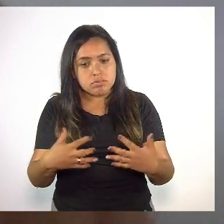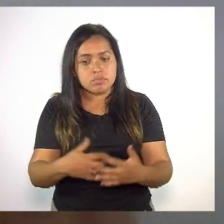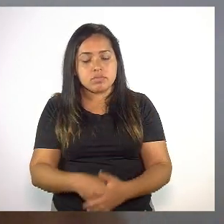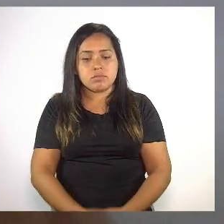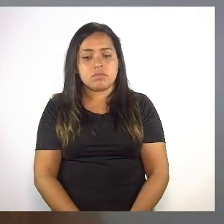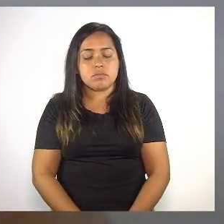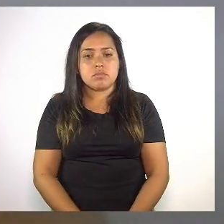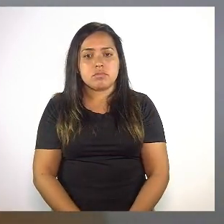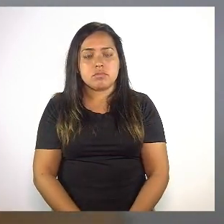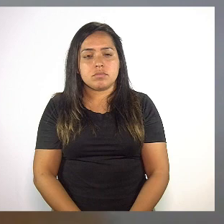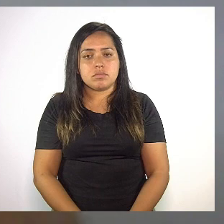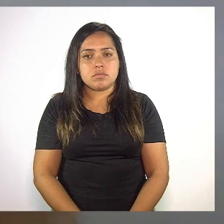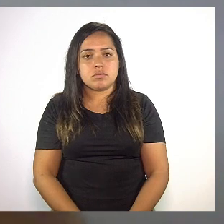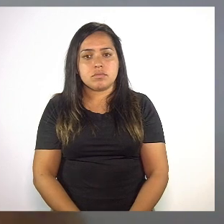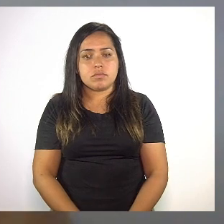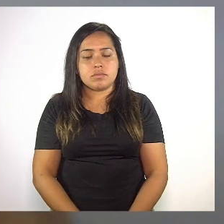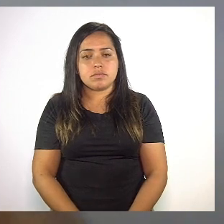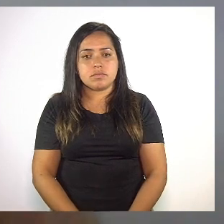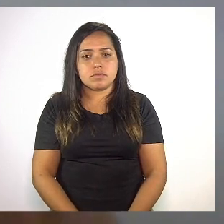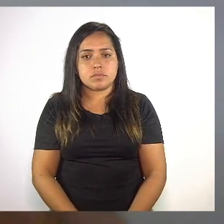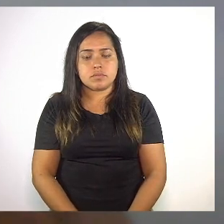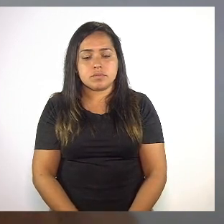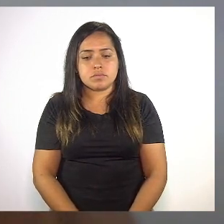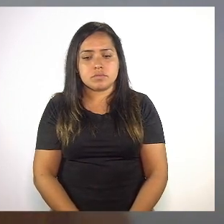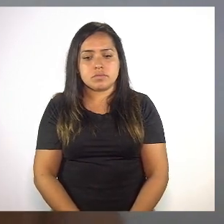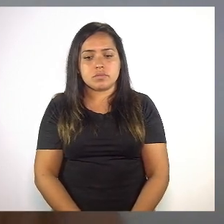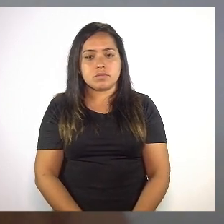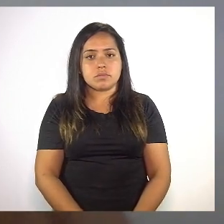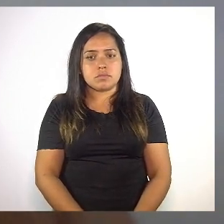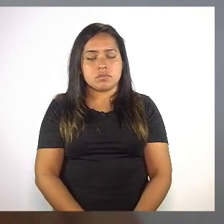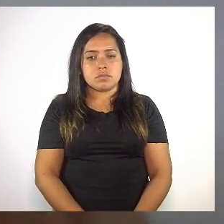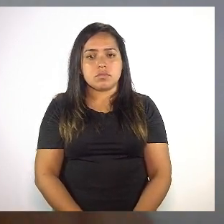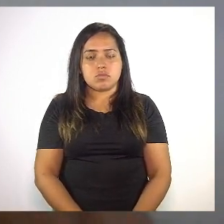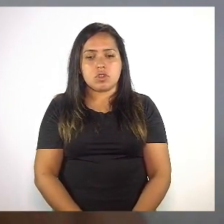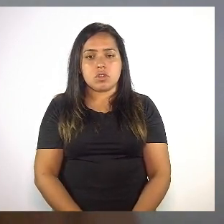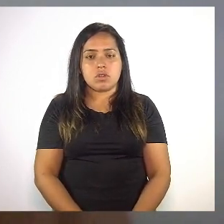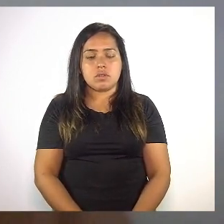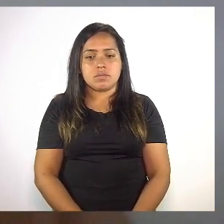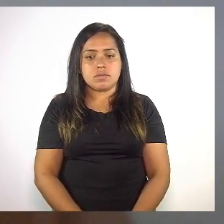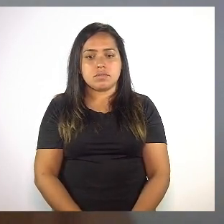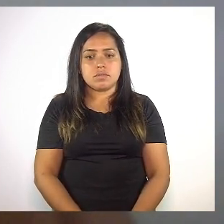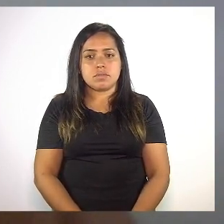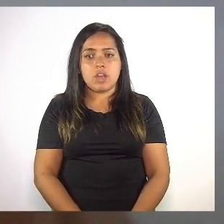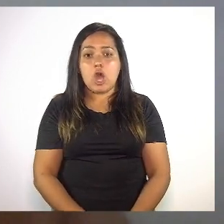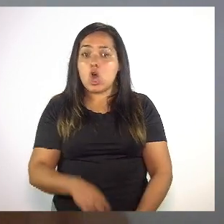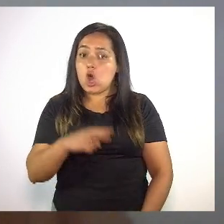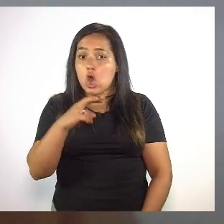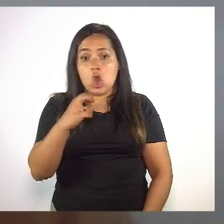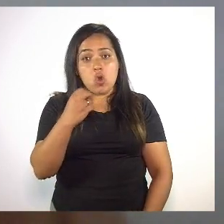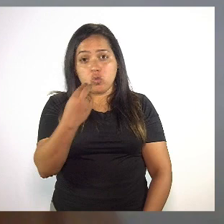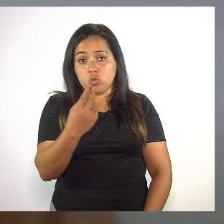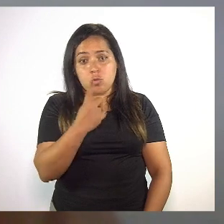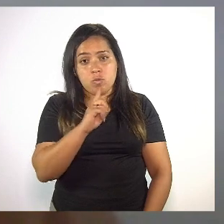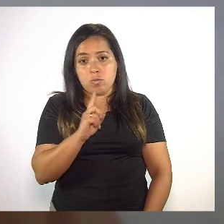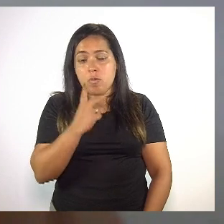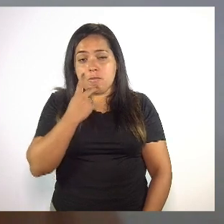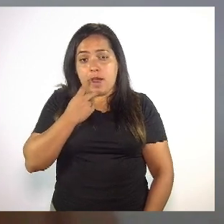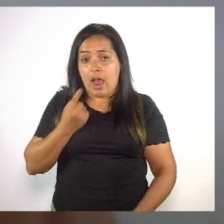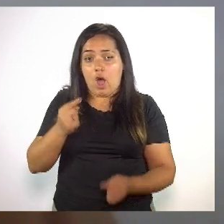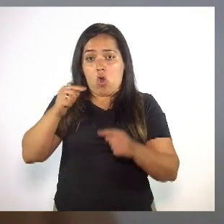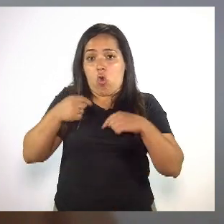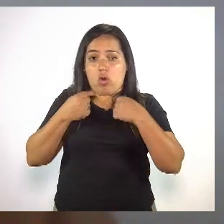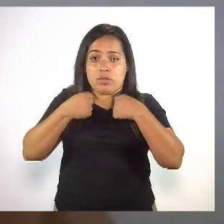o contraditar aquilo que foi exposto por mim, realmente não me convenceu.